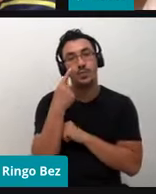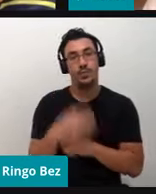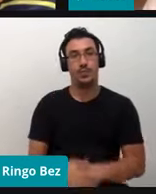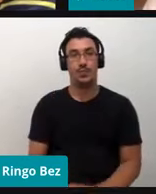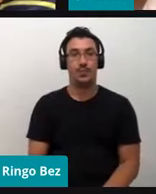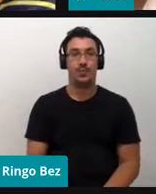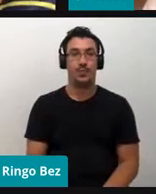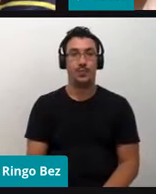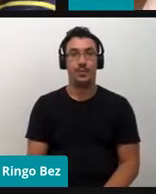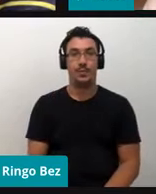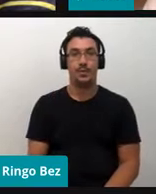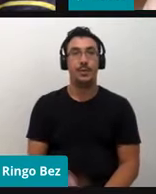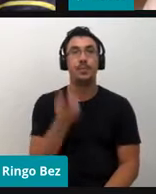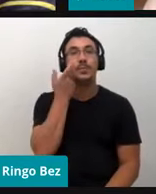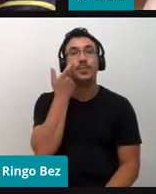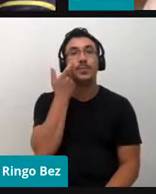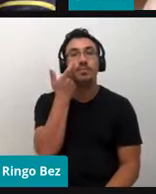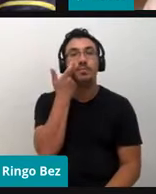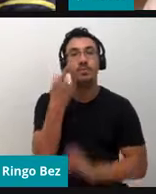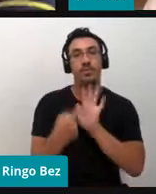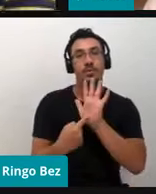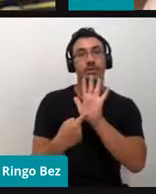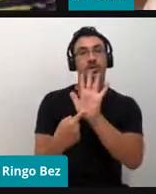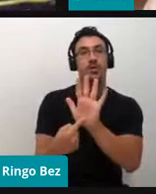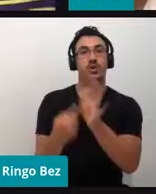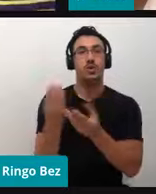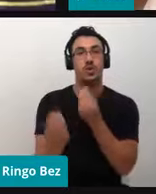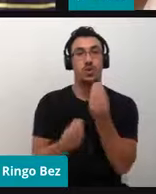para mostrar como é que está.